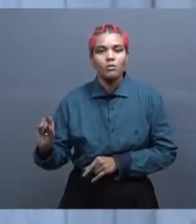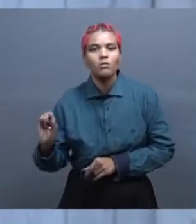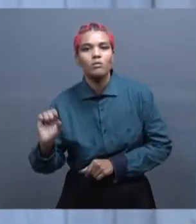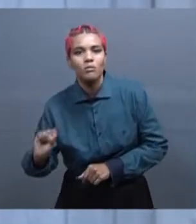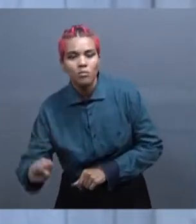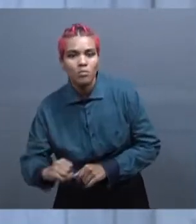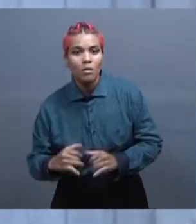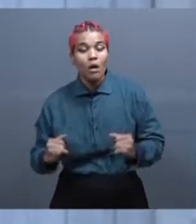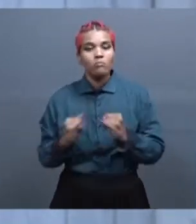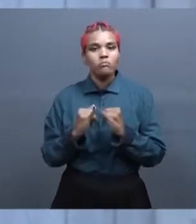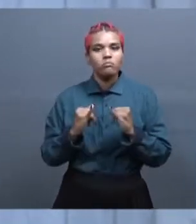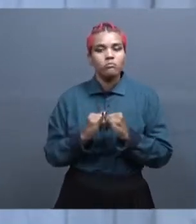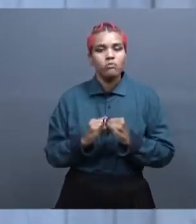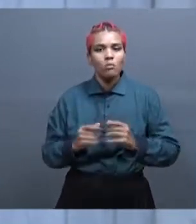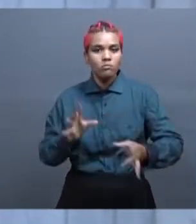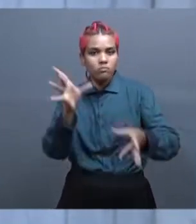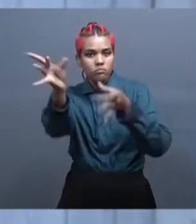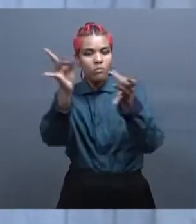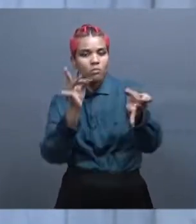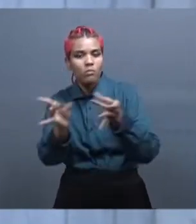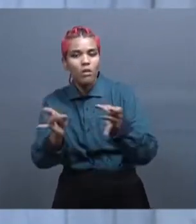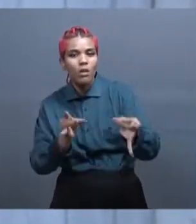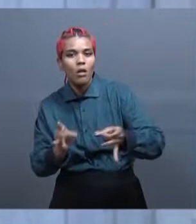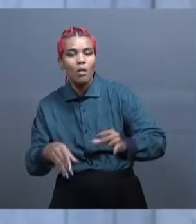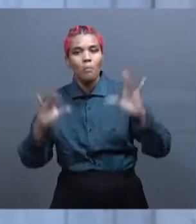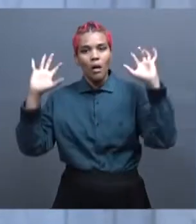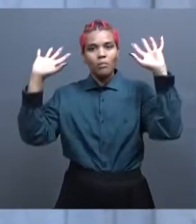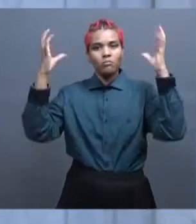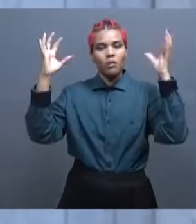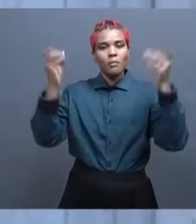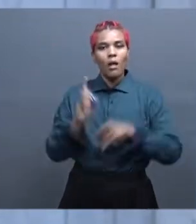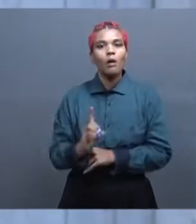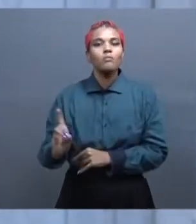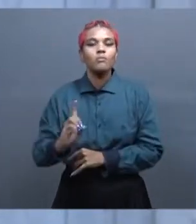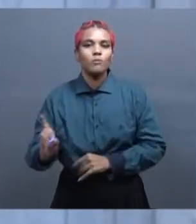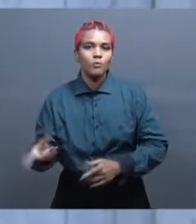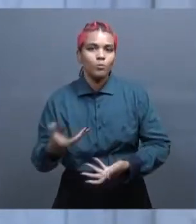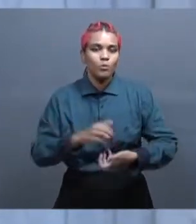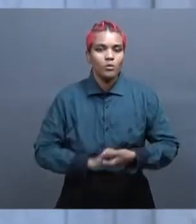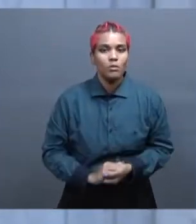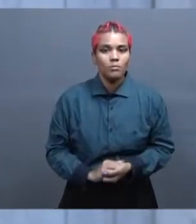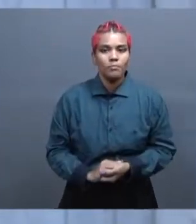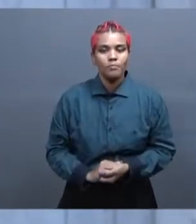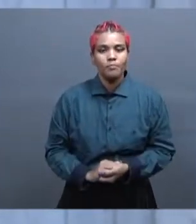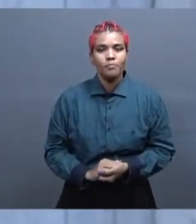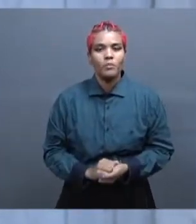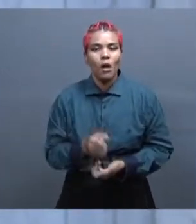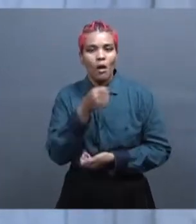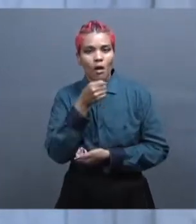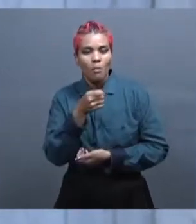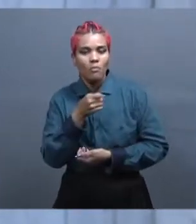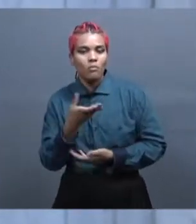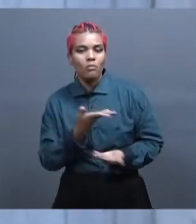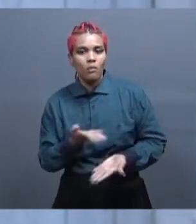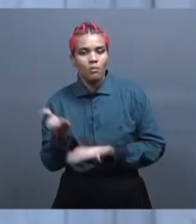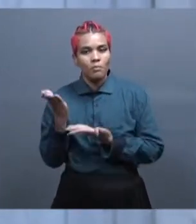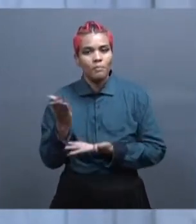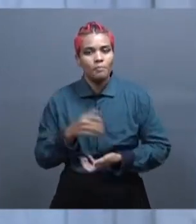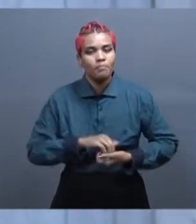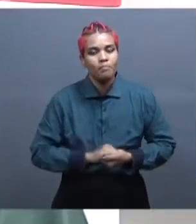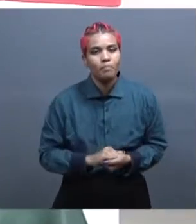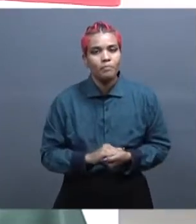preparou algumas ações para celebrar essa data que entradas informações é o repórter fernando cunha